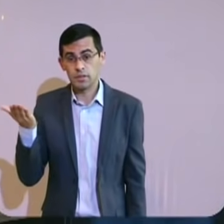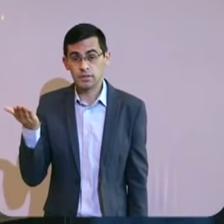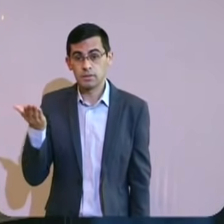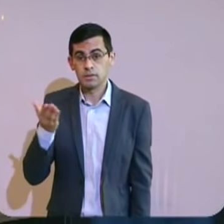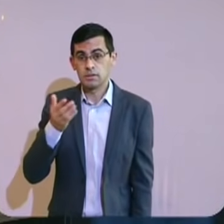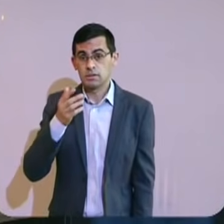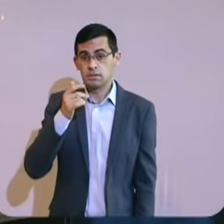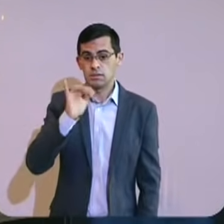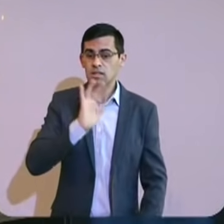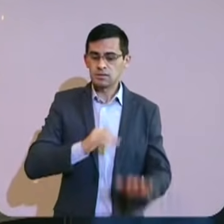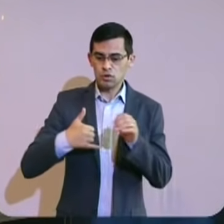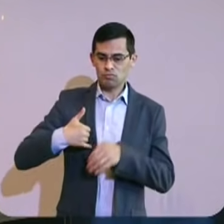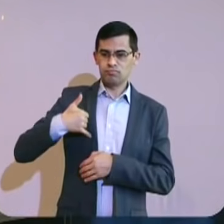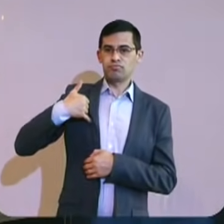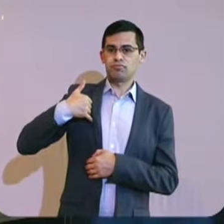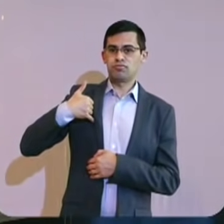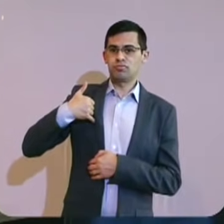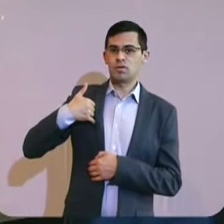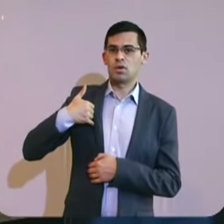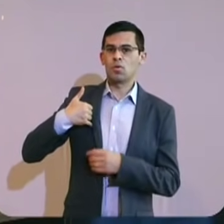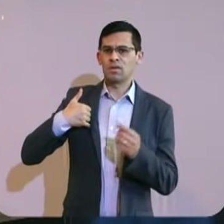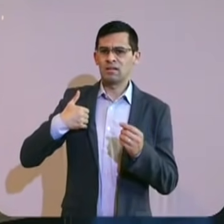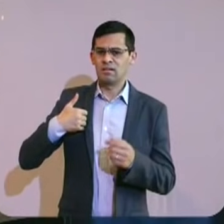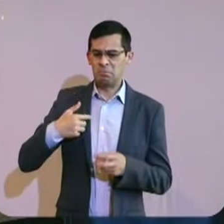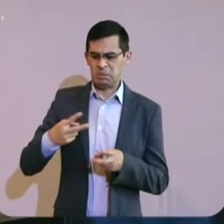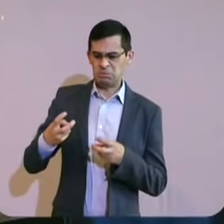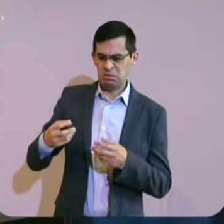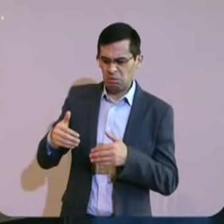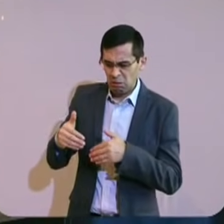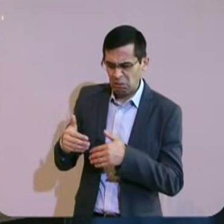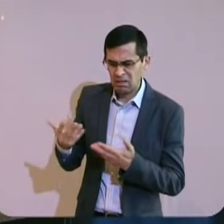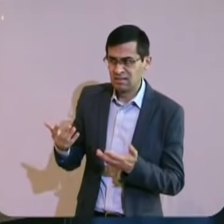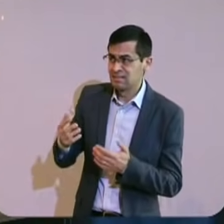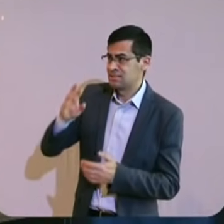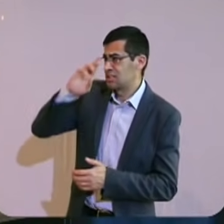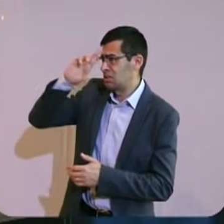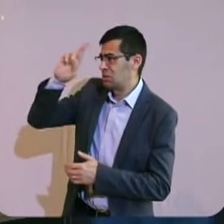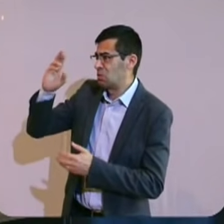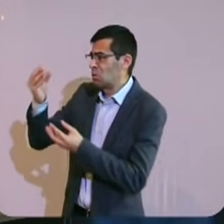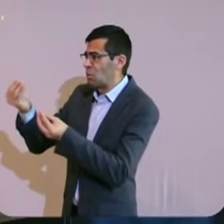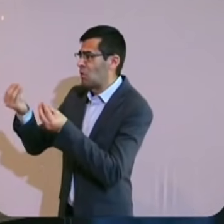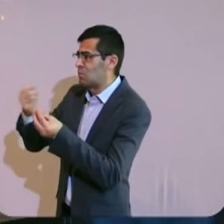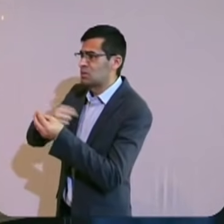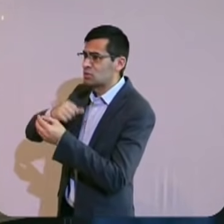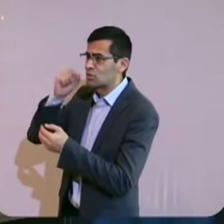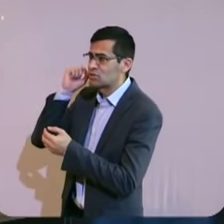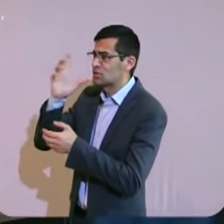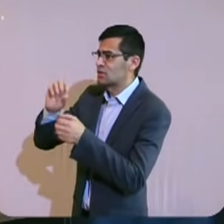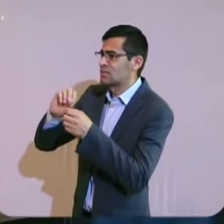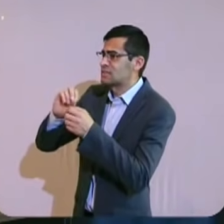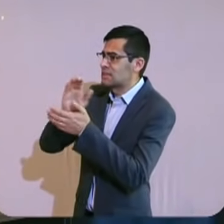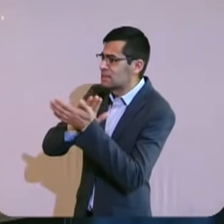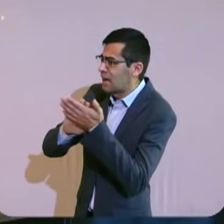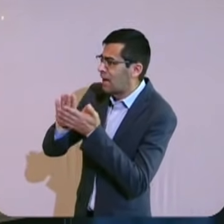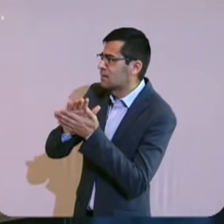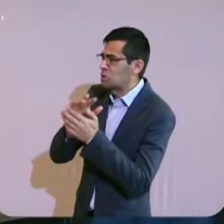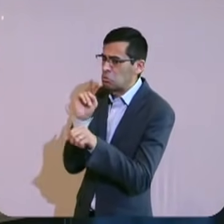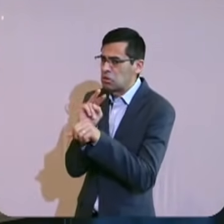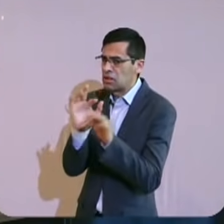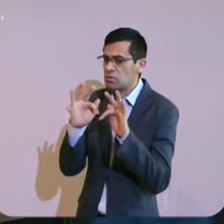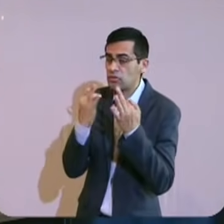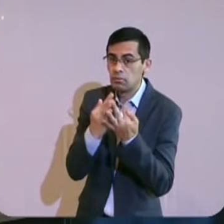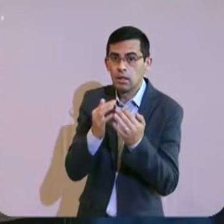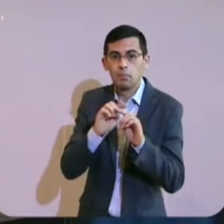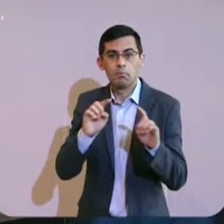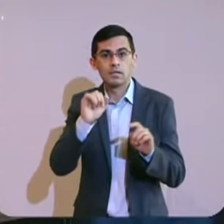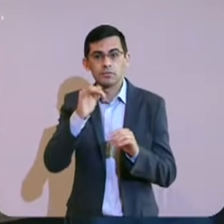Se você for orgulhoso, você vai ver isso como uma humilhação e vai dizer: Senhor, olha só, não consigo nem fazer isso, nem aquilo. Mas